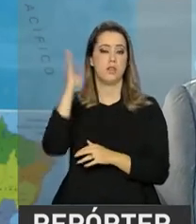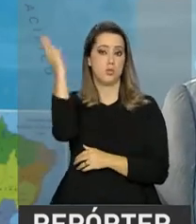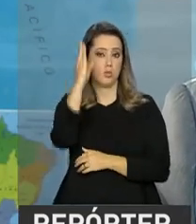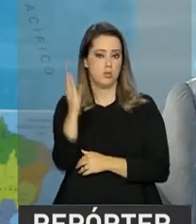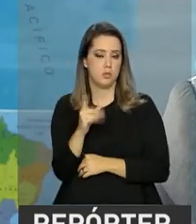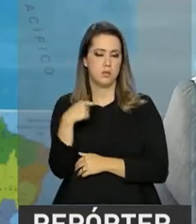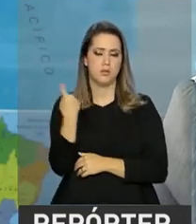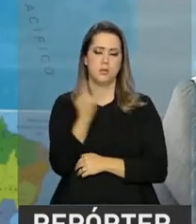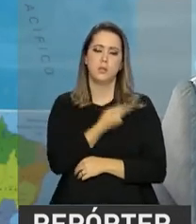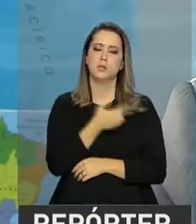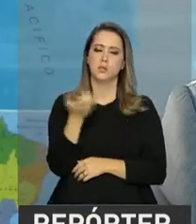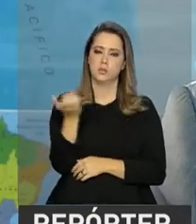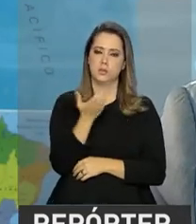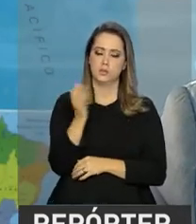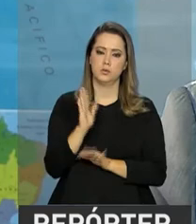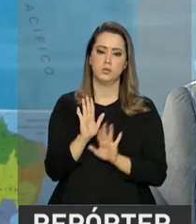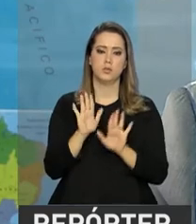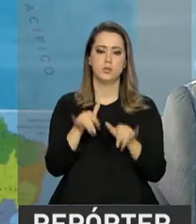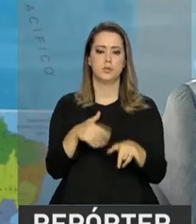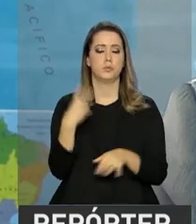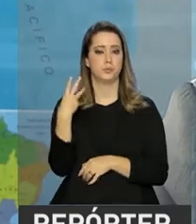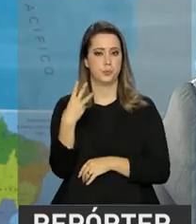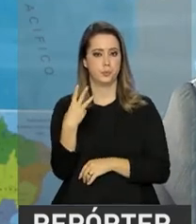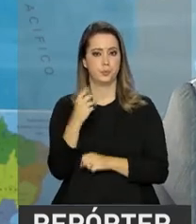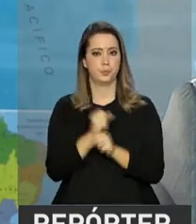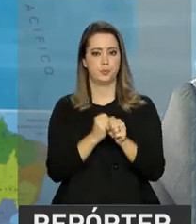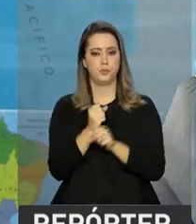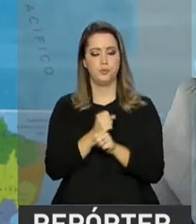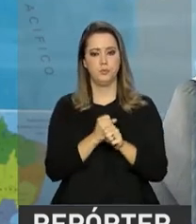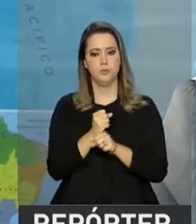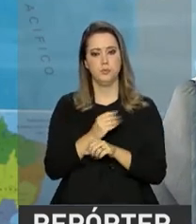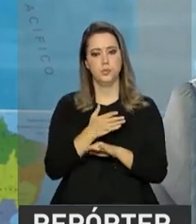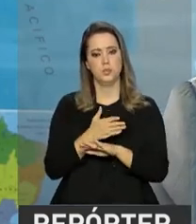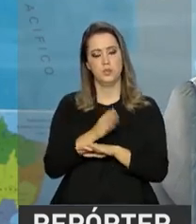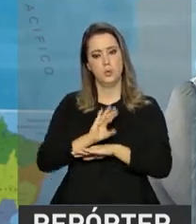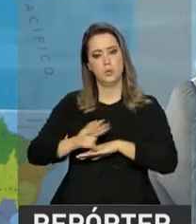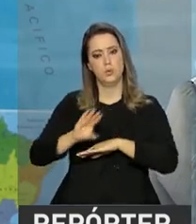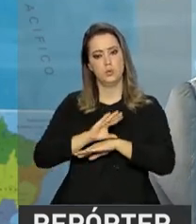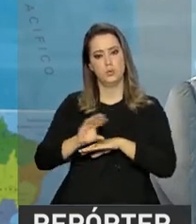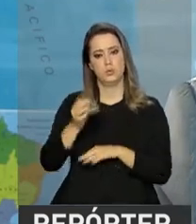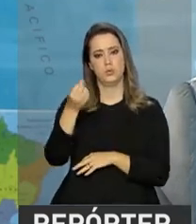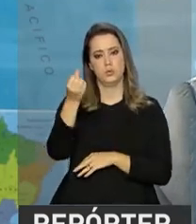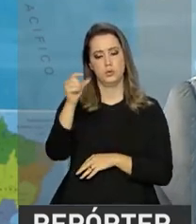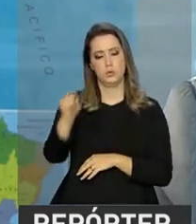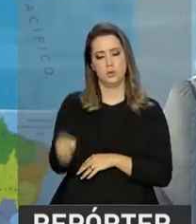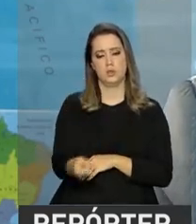pretendemos no final de três anos é qualificar 6 milhões de trabalhadores